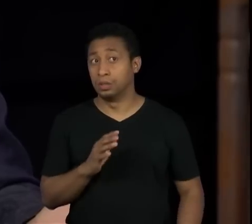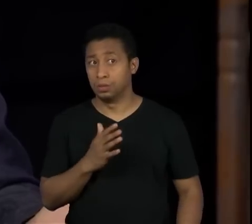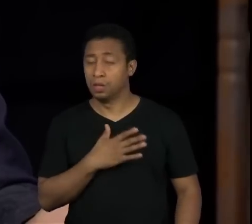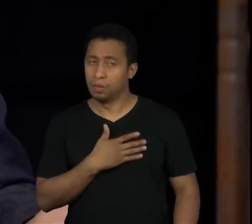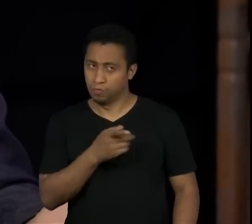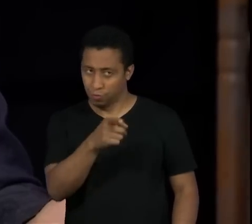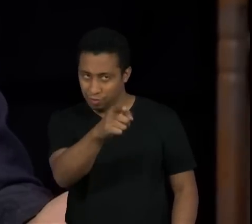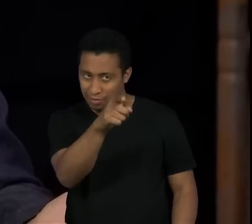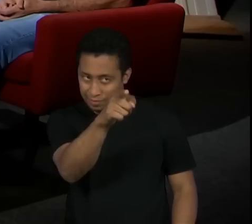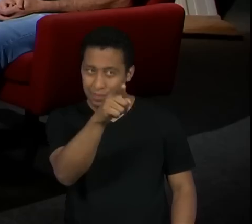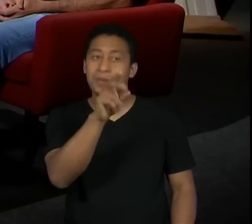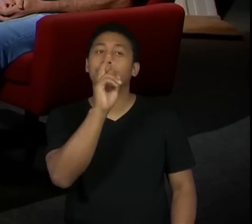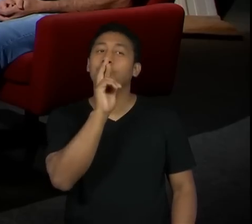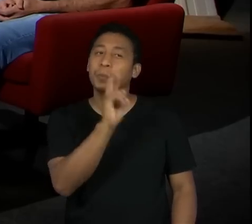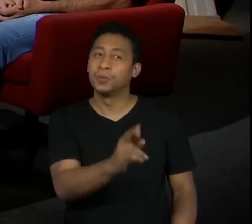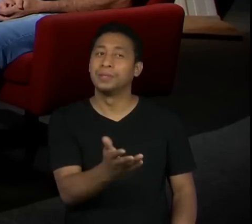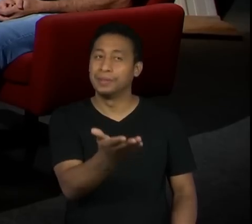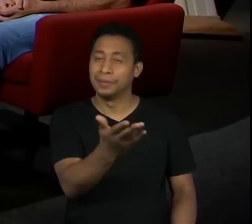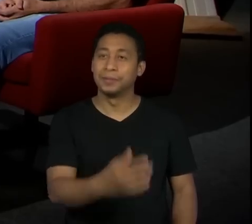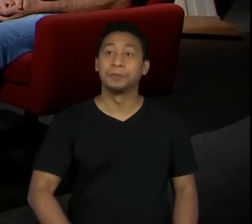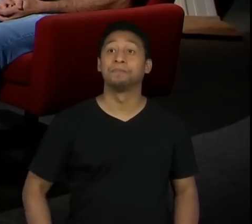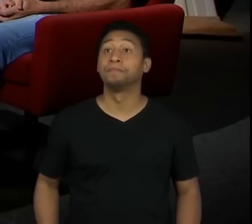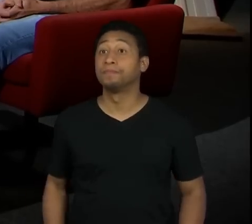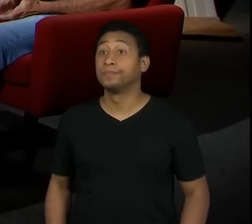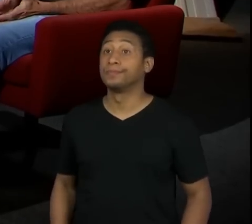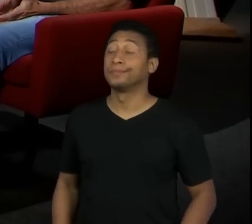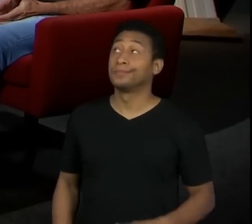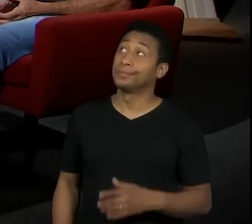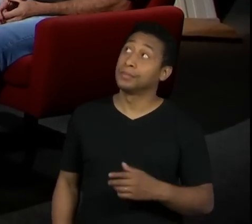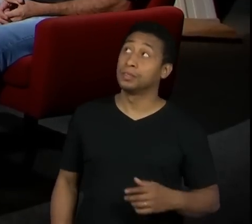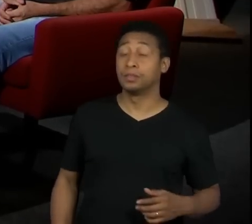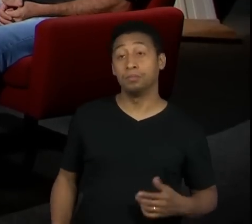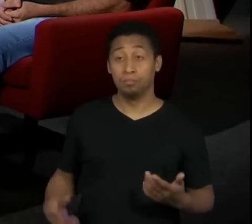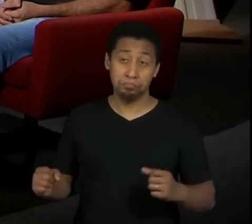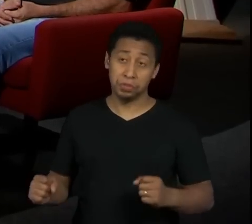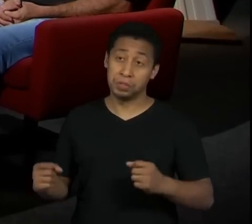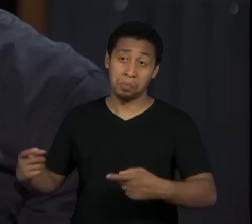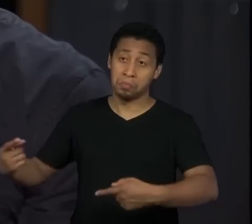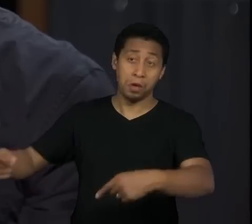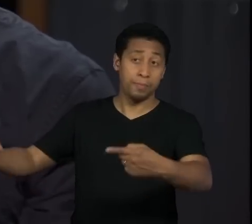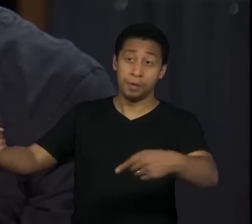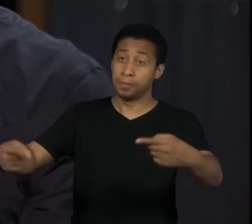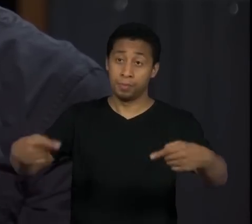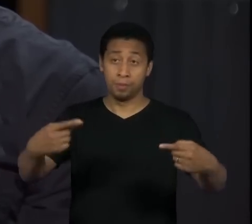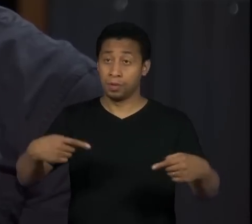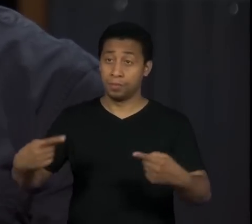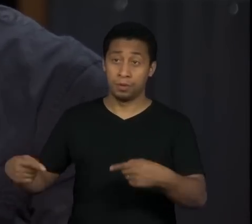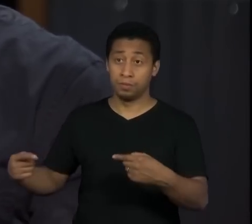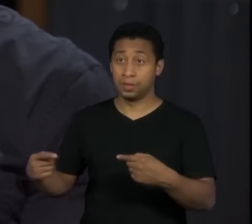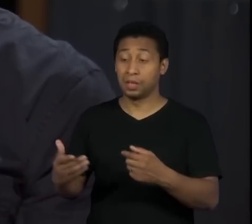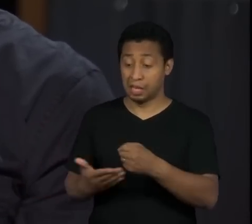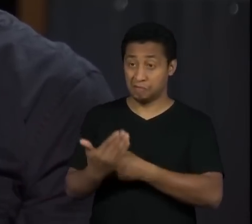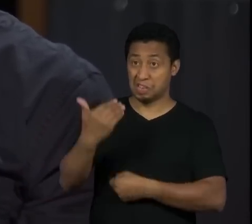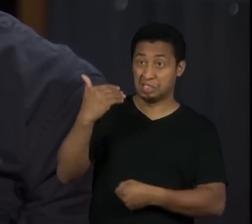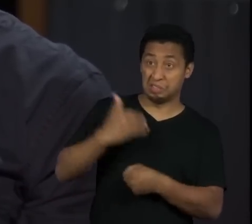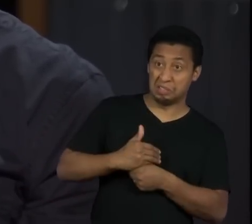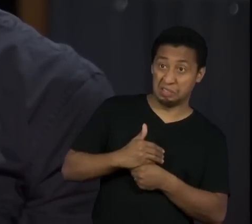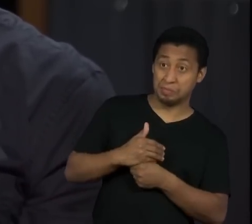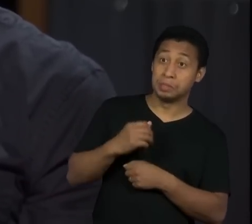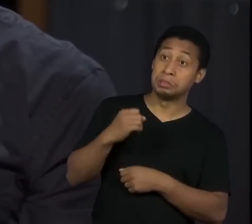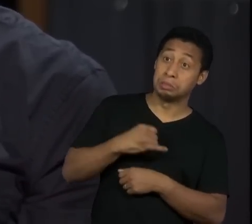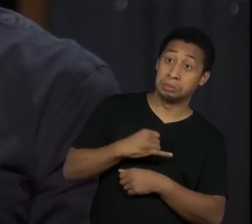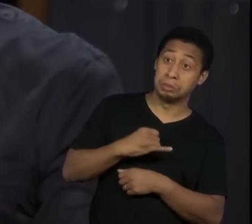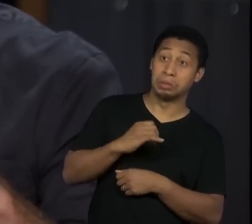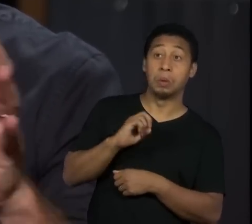responder. Eu acho o seguinte, a gente pode ficar numa discussão. É. Se é fascismo ou não é fascismo.